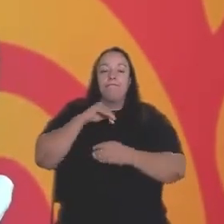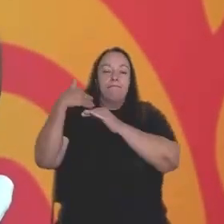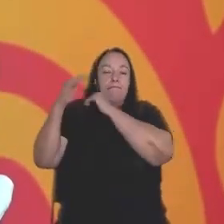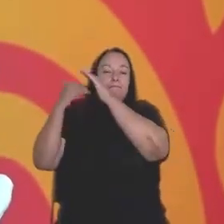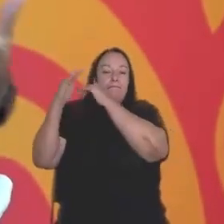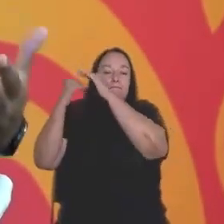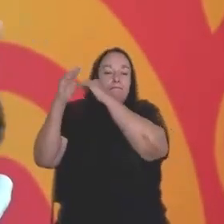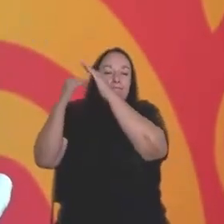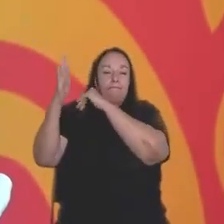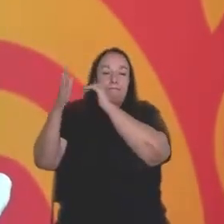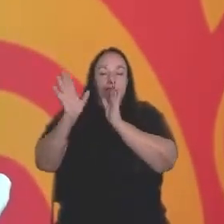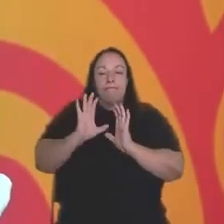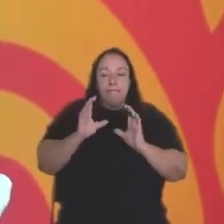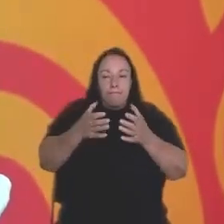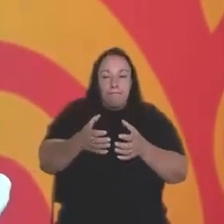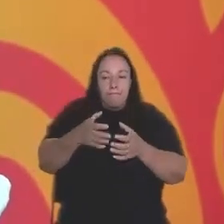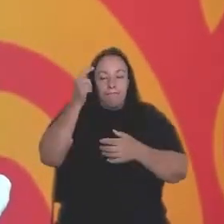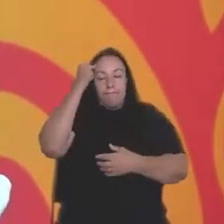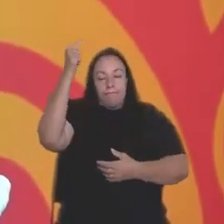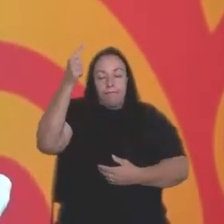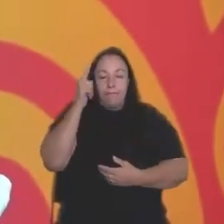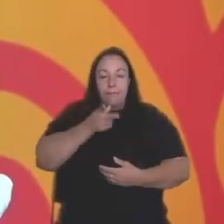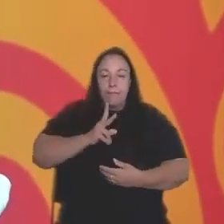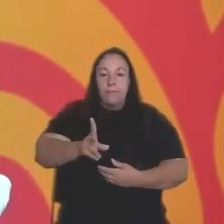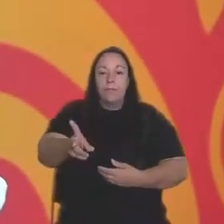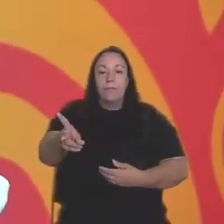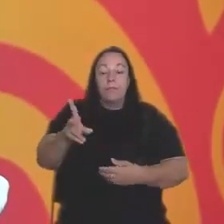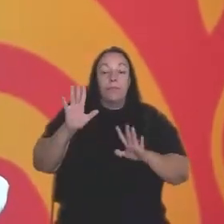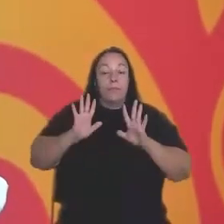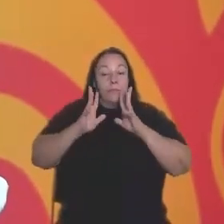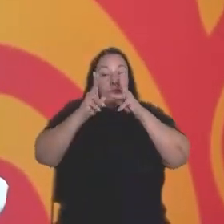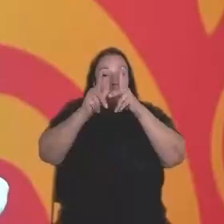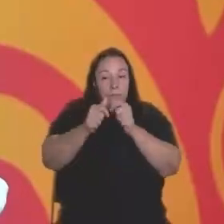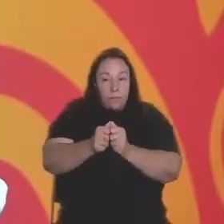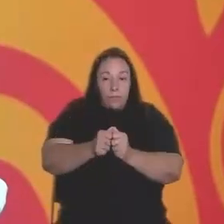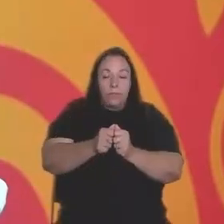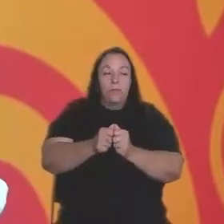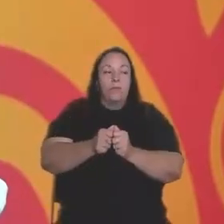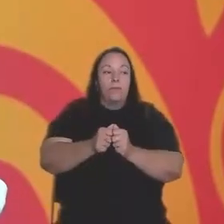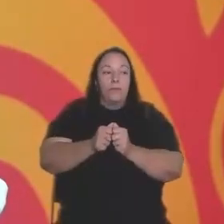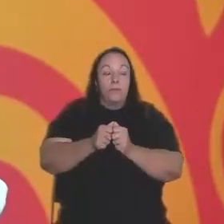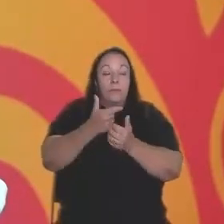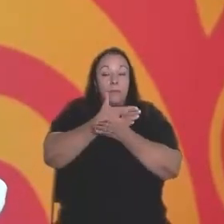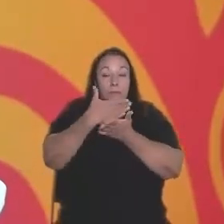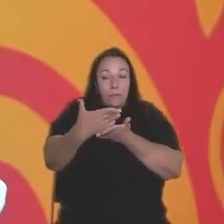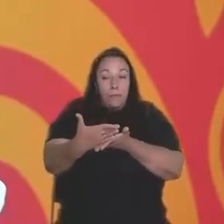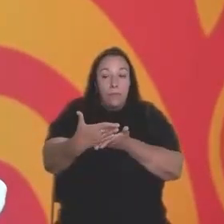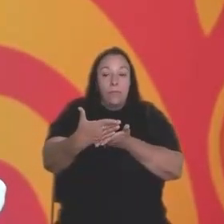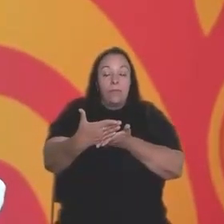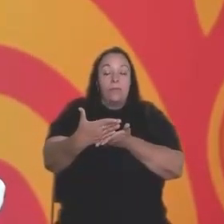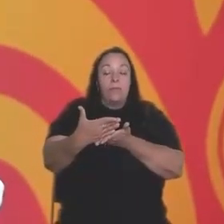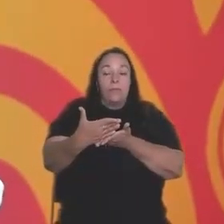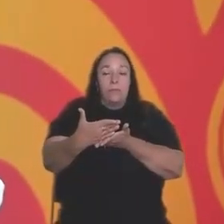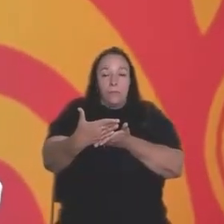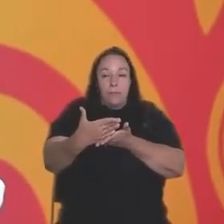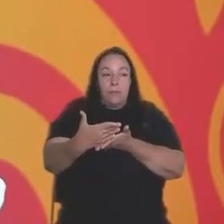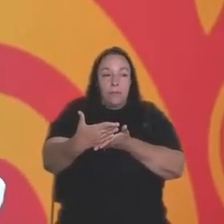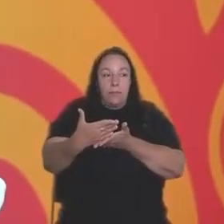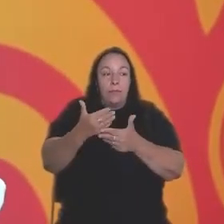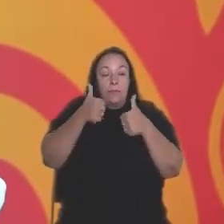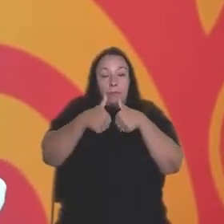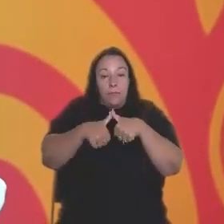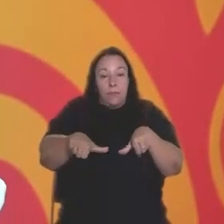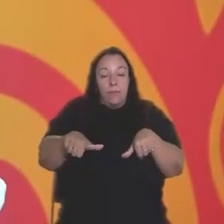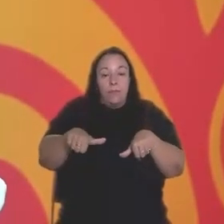próspera, coletiva, pensando sempre no todo. E começa com esses pequenos atos. A gente